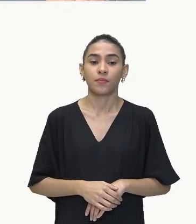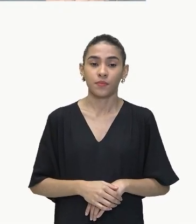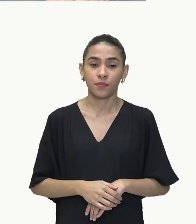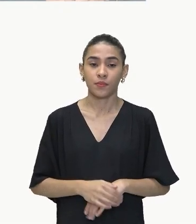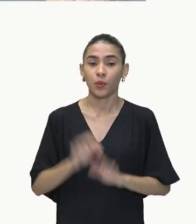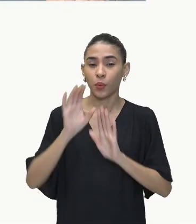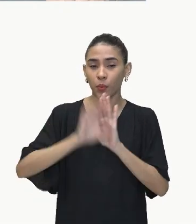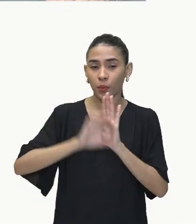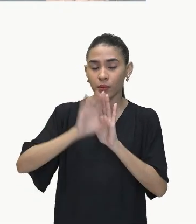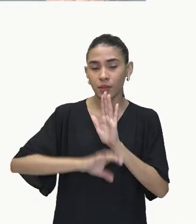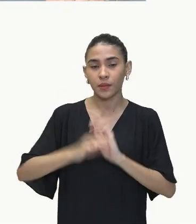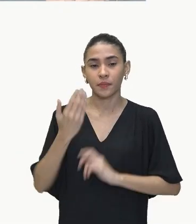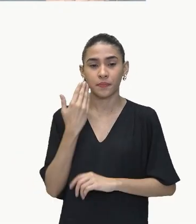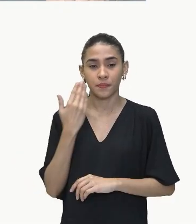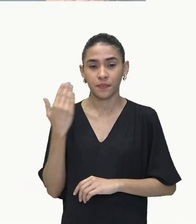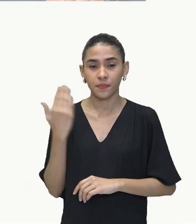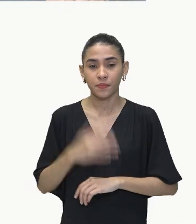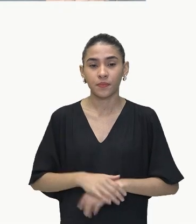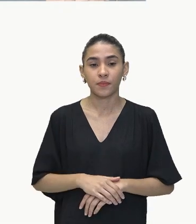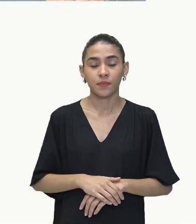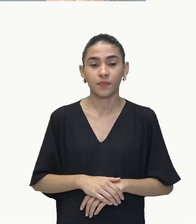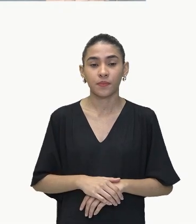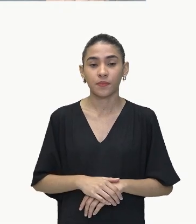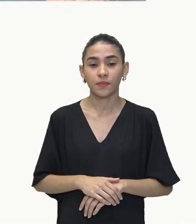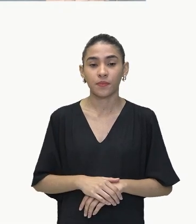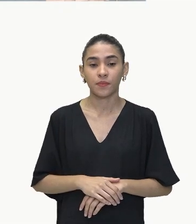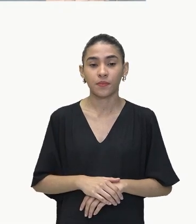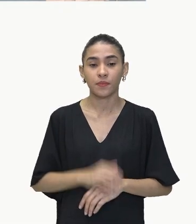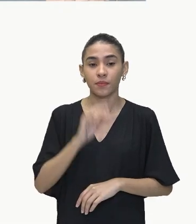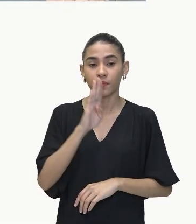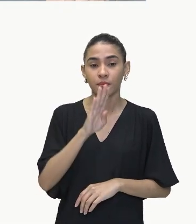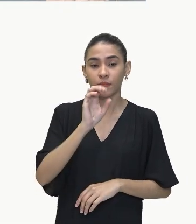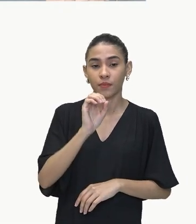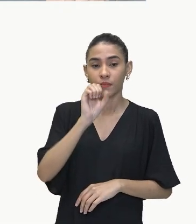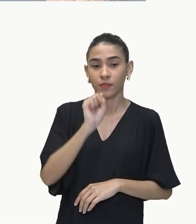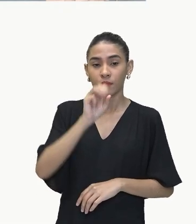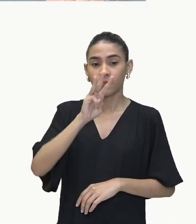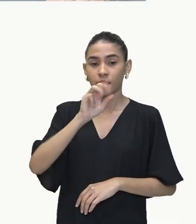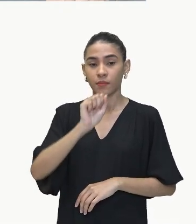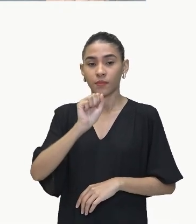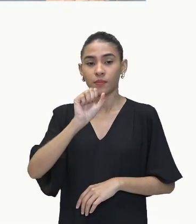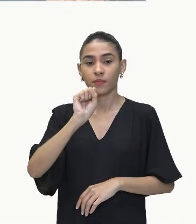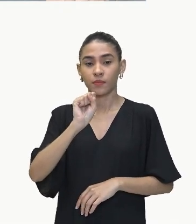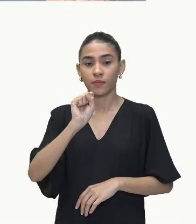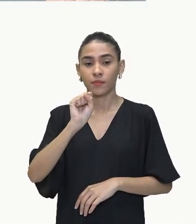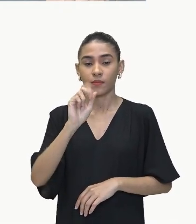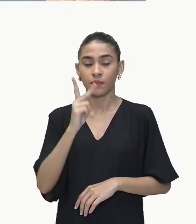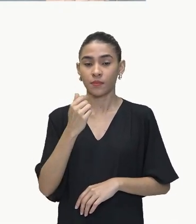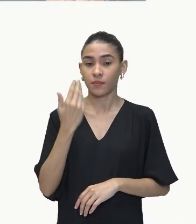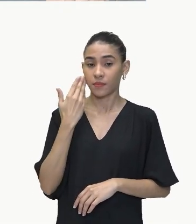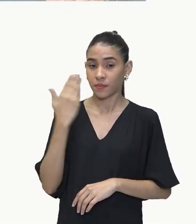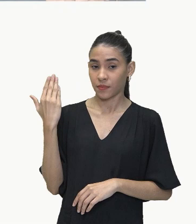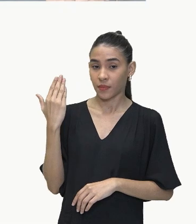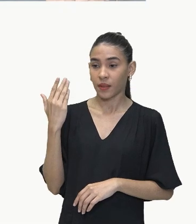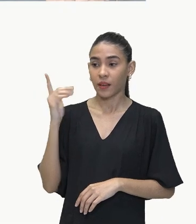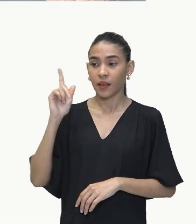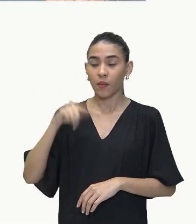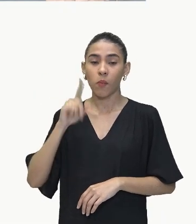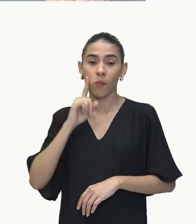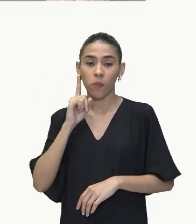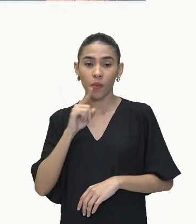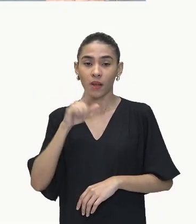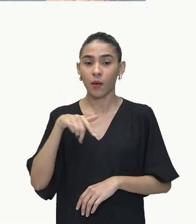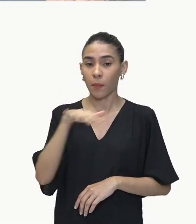desse tipo de cidades, dessas megalópolis, é o Boss Wash, nos Estados Unidos, que é uma região que